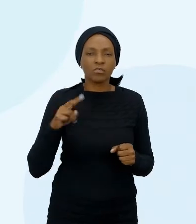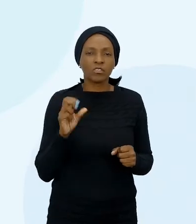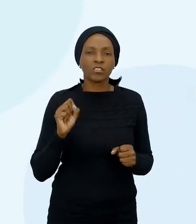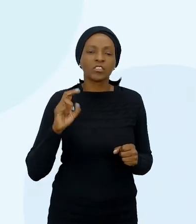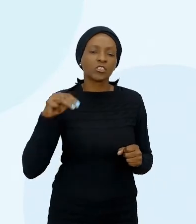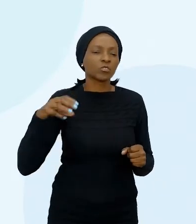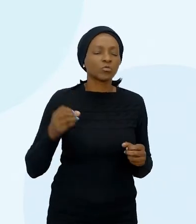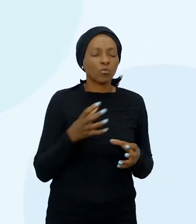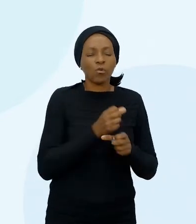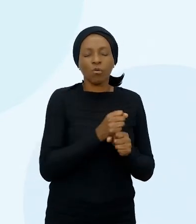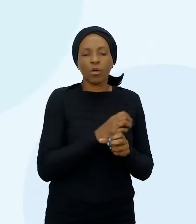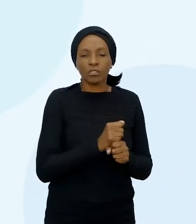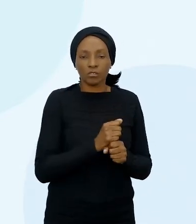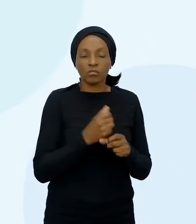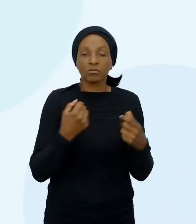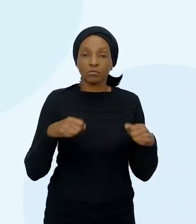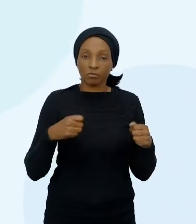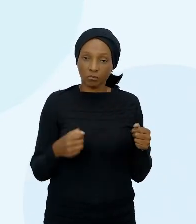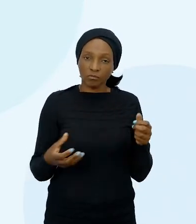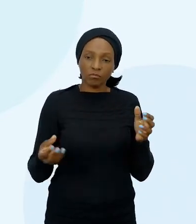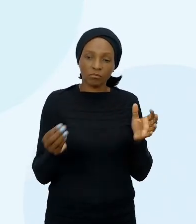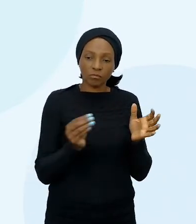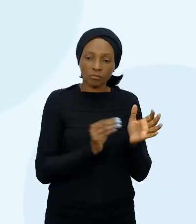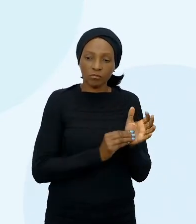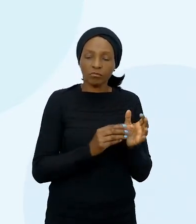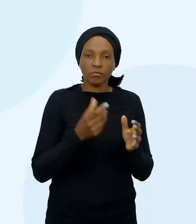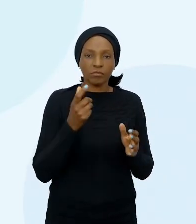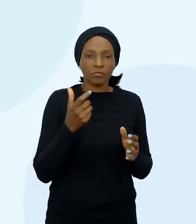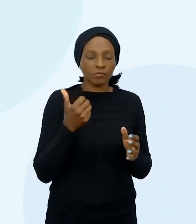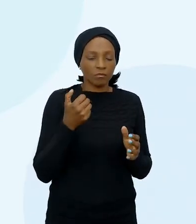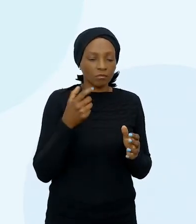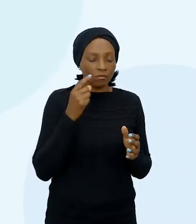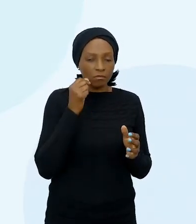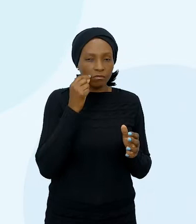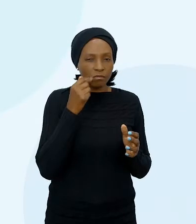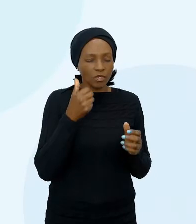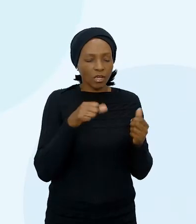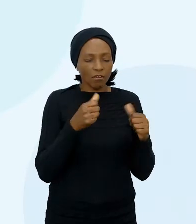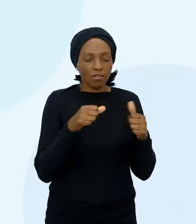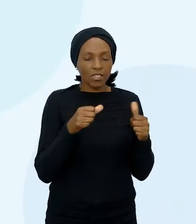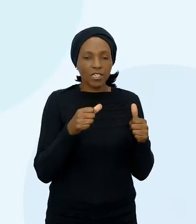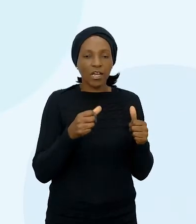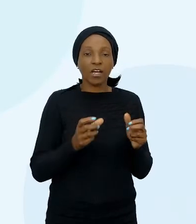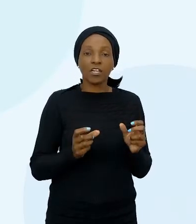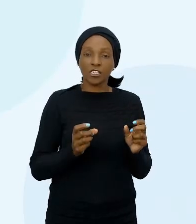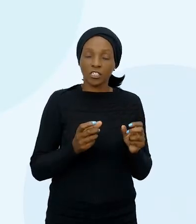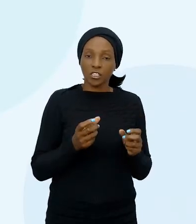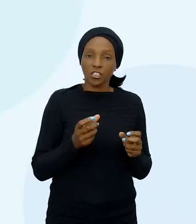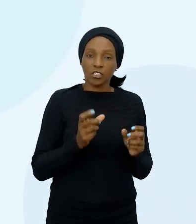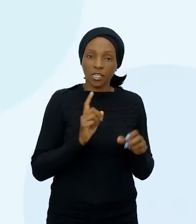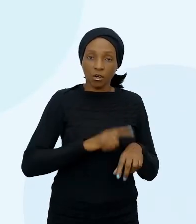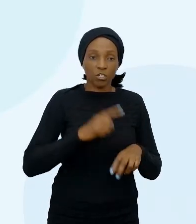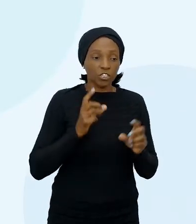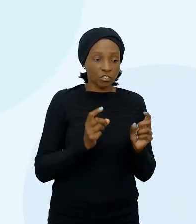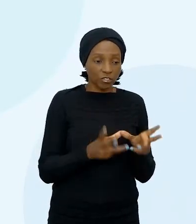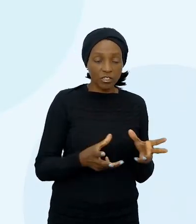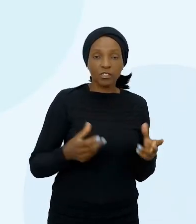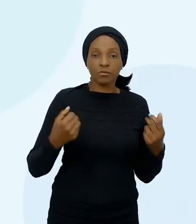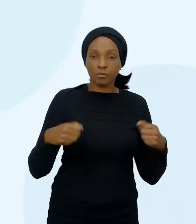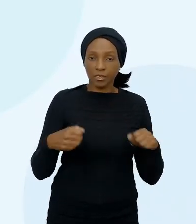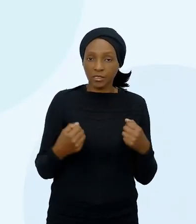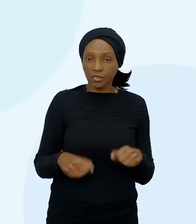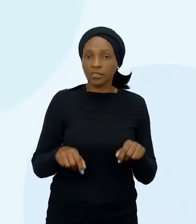dessa garrafinha, a gente tem que colocar na ponta do lápis. E no varejo também devem ser feitos